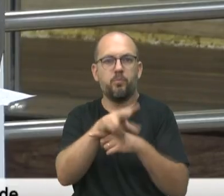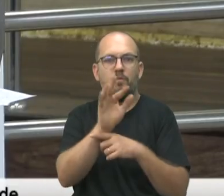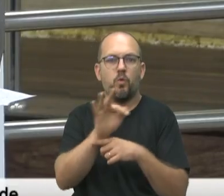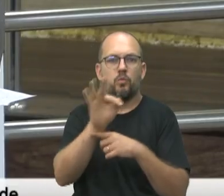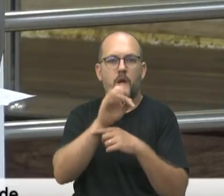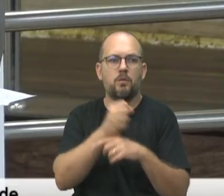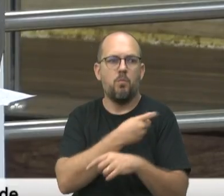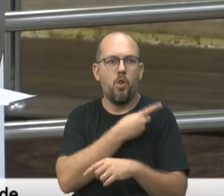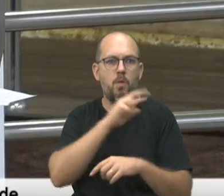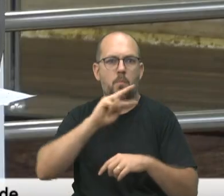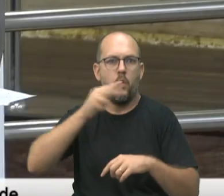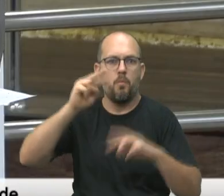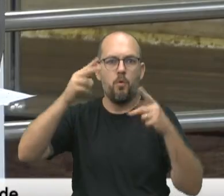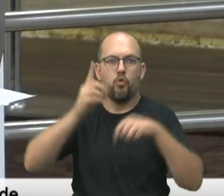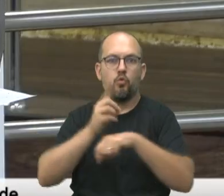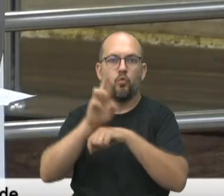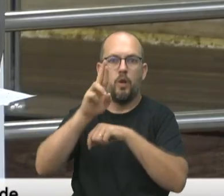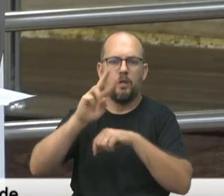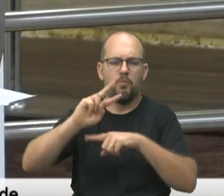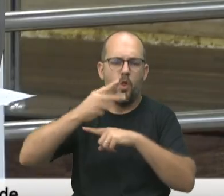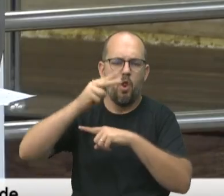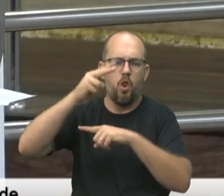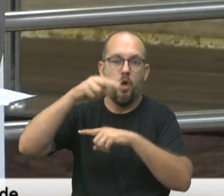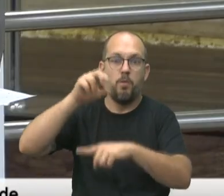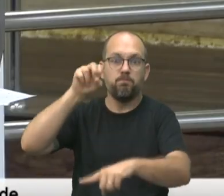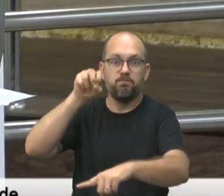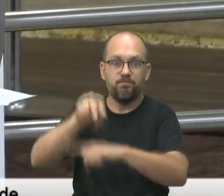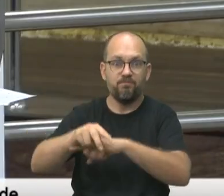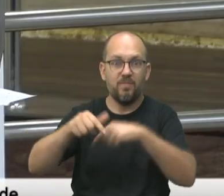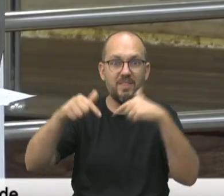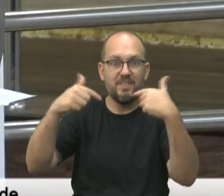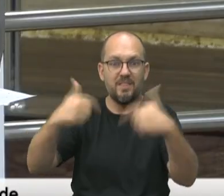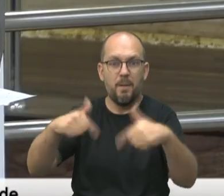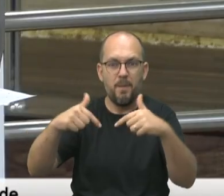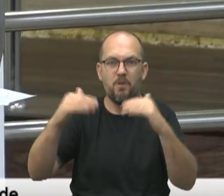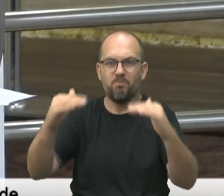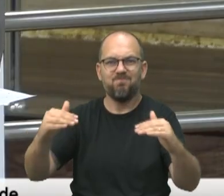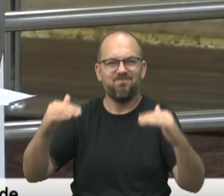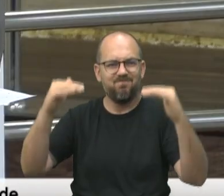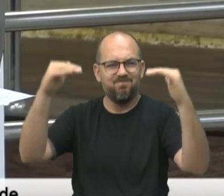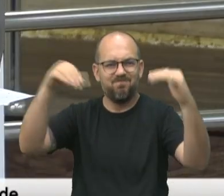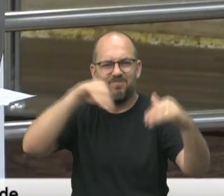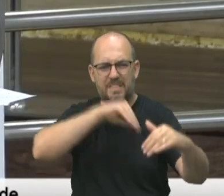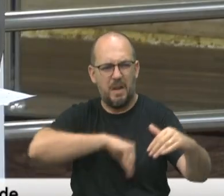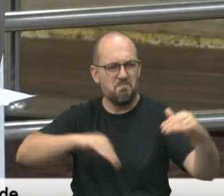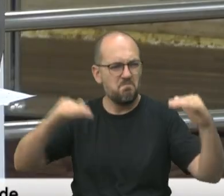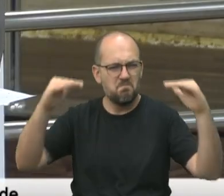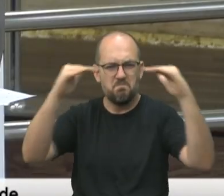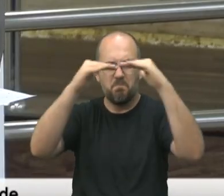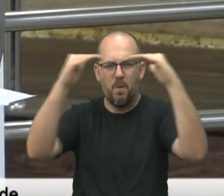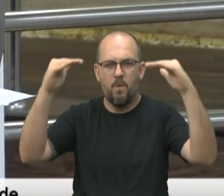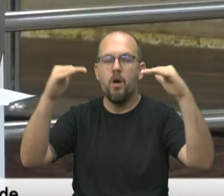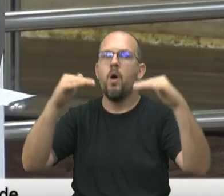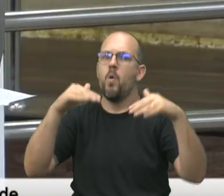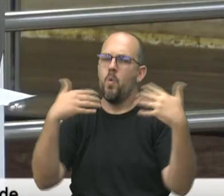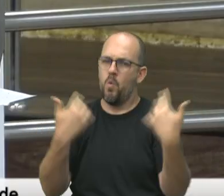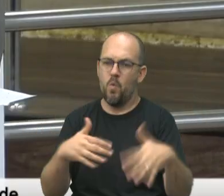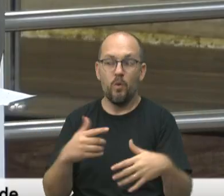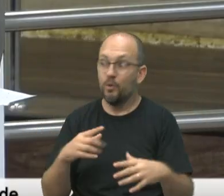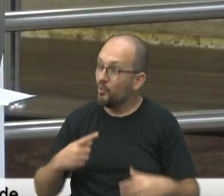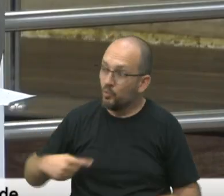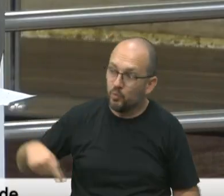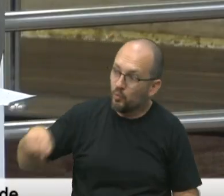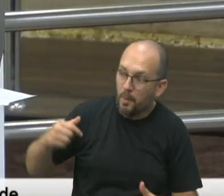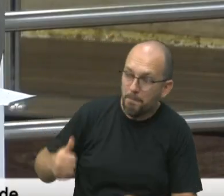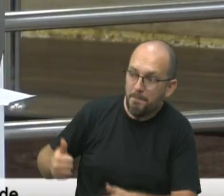em igualdade de oportunidades, aí a gente vai ter a melhor educação do mundo, que vai fazer inveja em qualquer um desses países